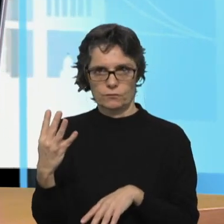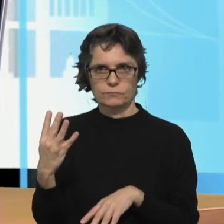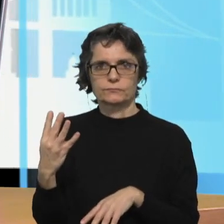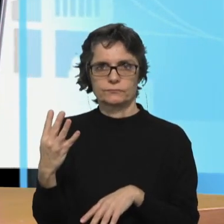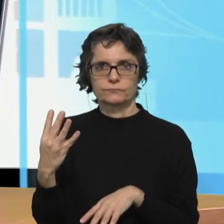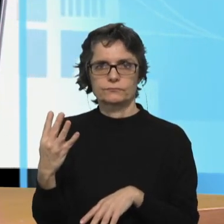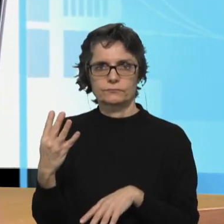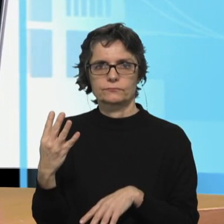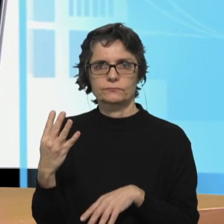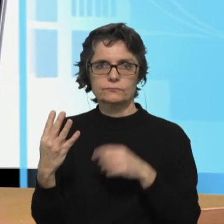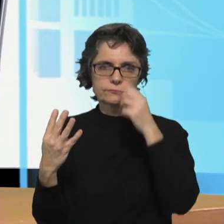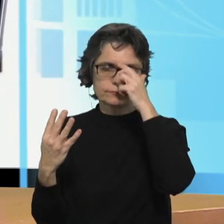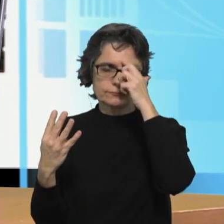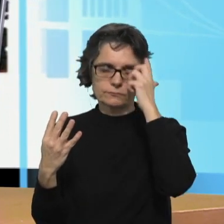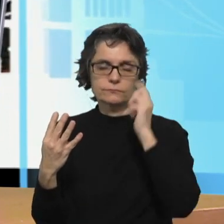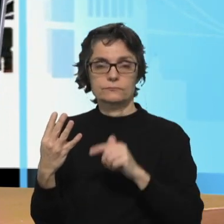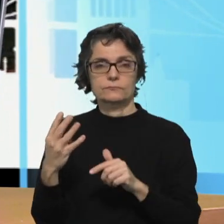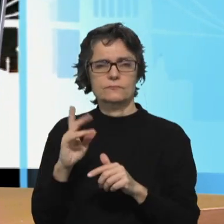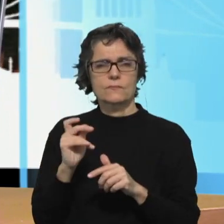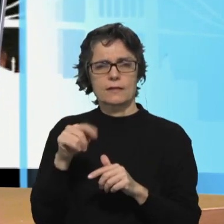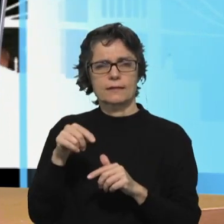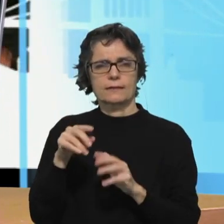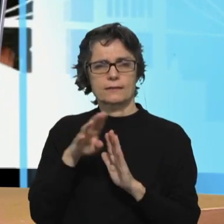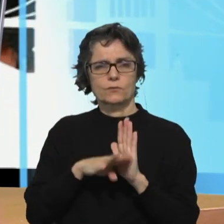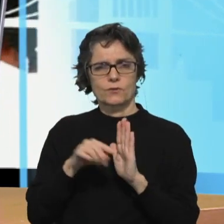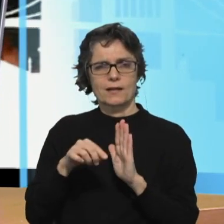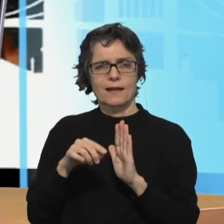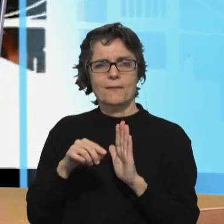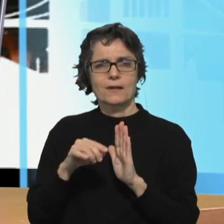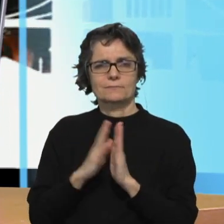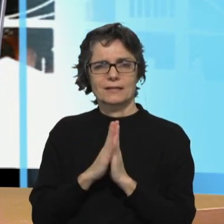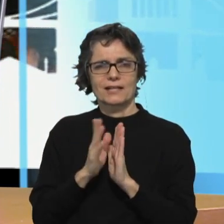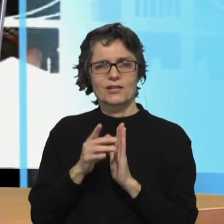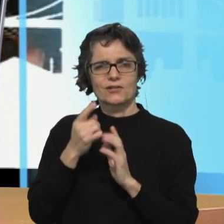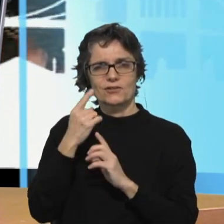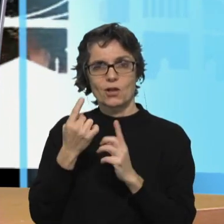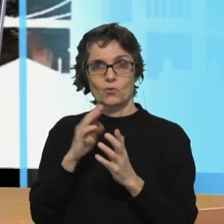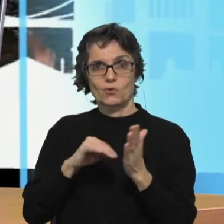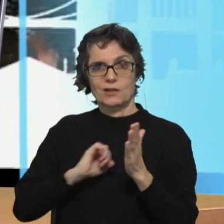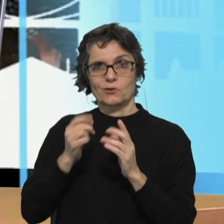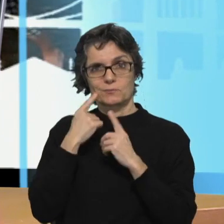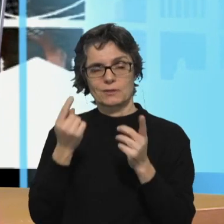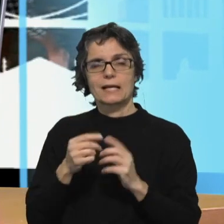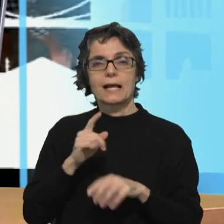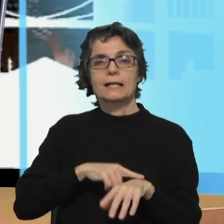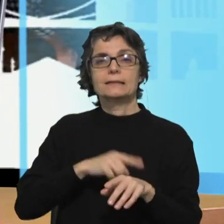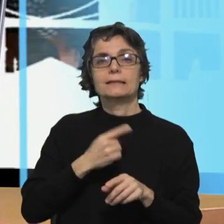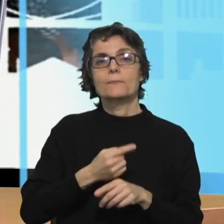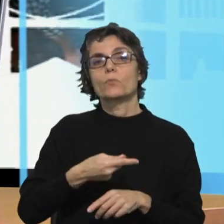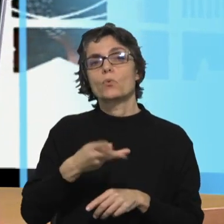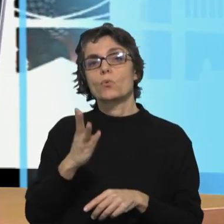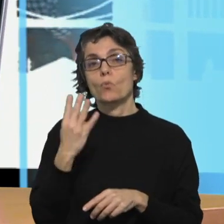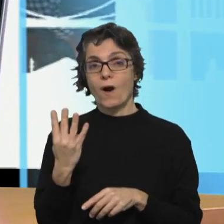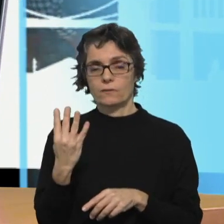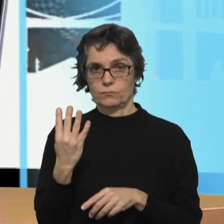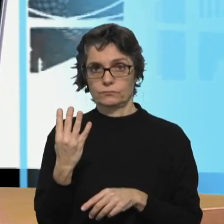Algumas emissões, alguns meses atrás, aqui na Eclésia, houve alguns colegas nossos que estiveram a apresentar isso. Há aqui 4 tempos que são qualitativamente